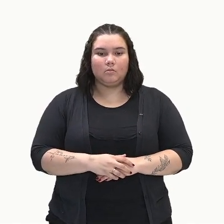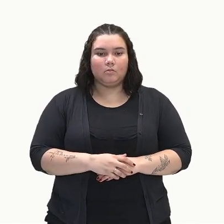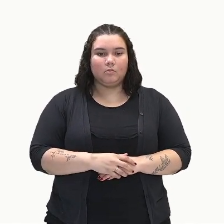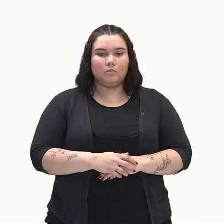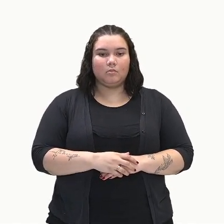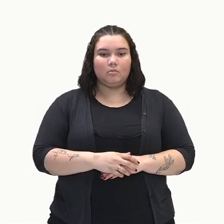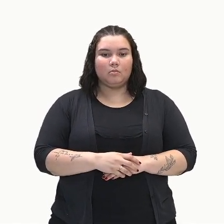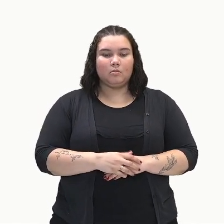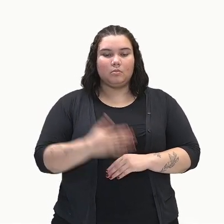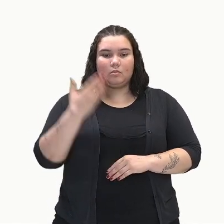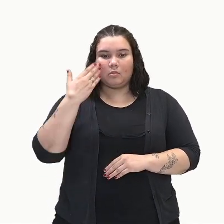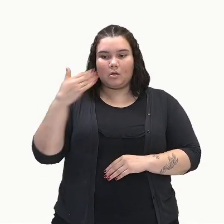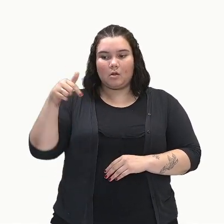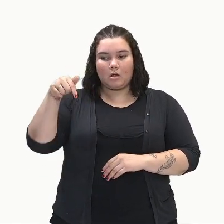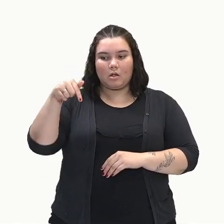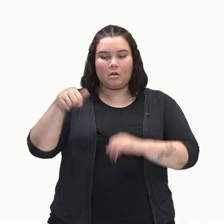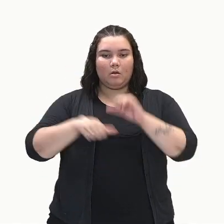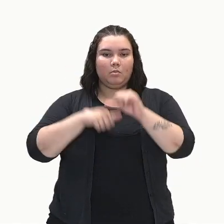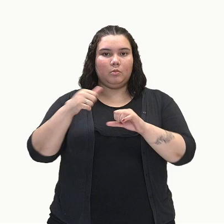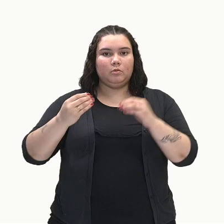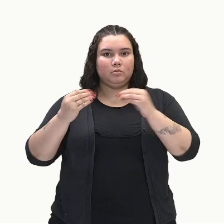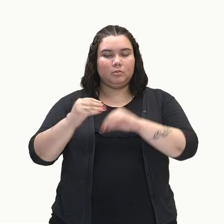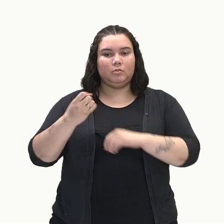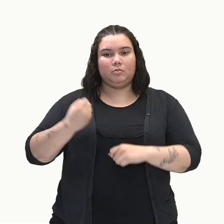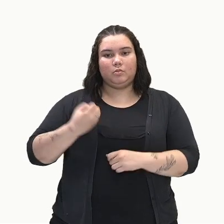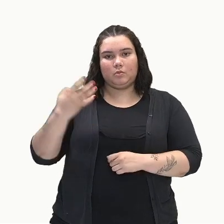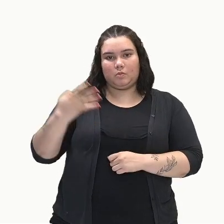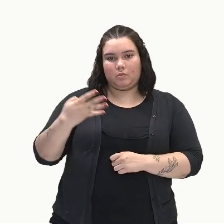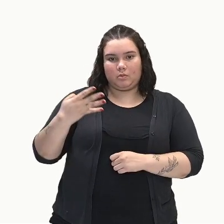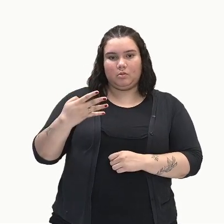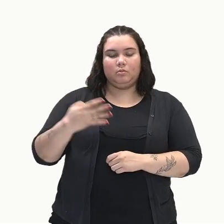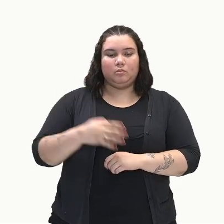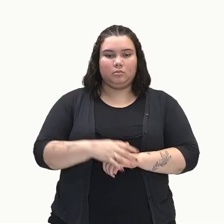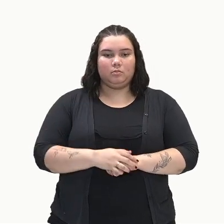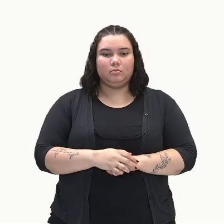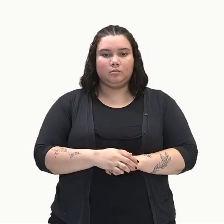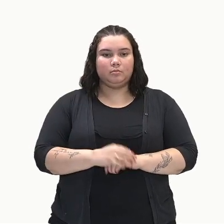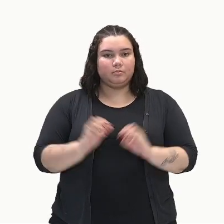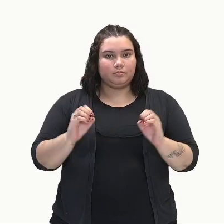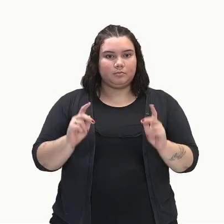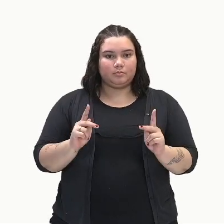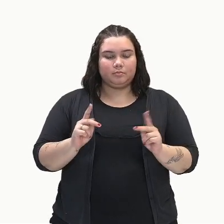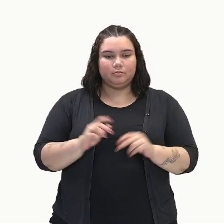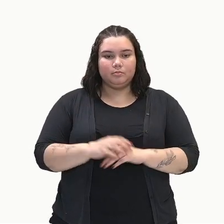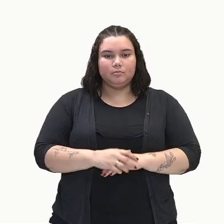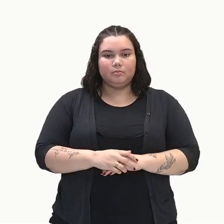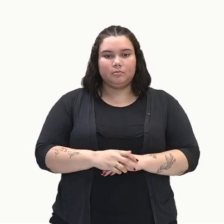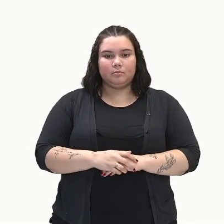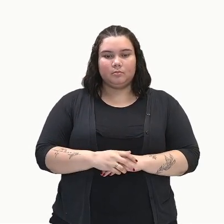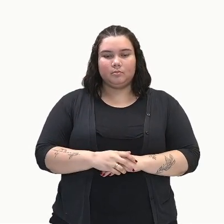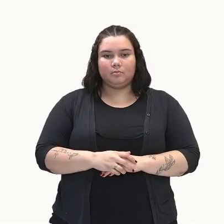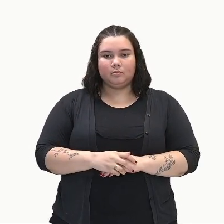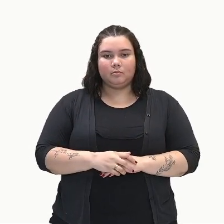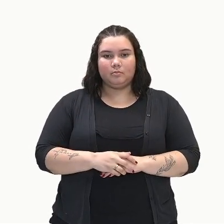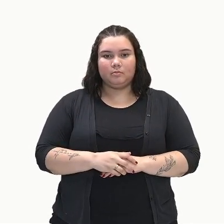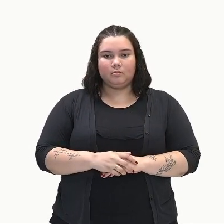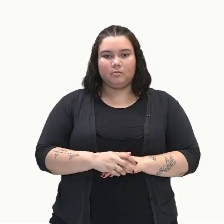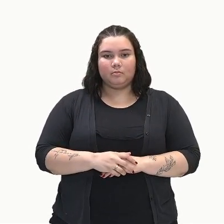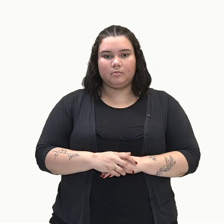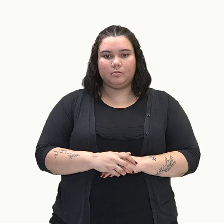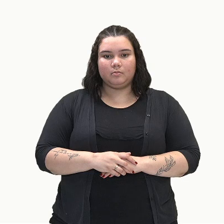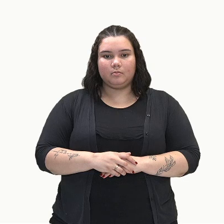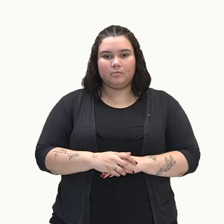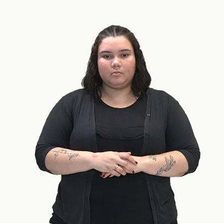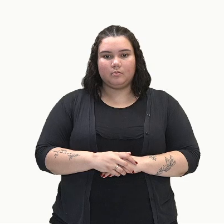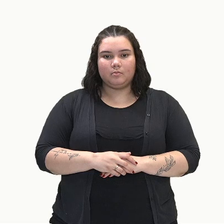Então, no lugar de Q, eu vou substituir 4, que é a razão que eu tenho. Ok? E aí,